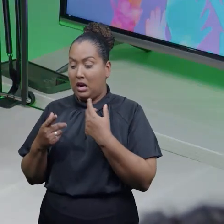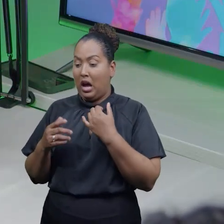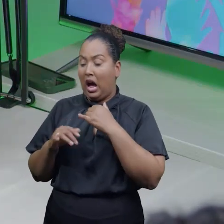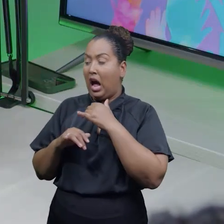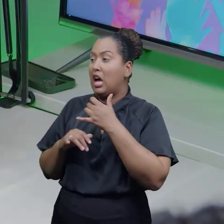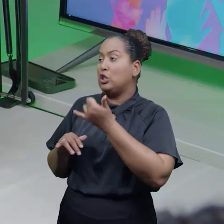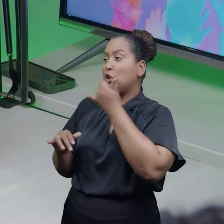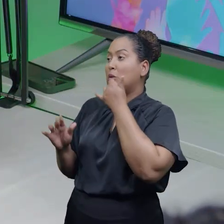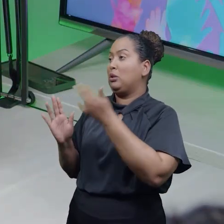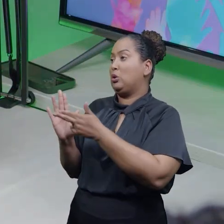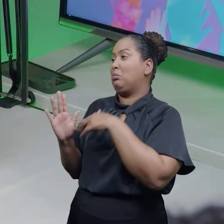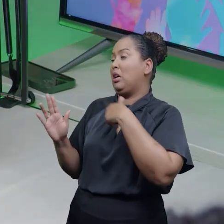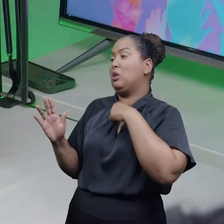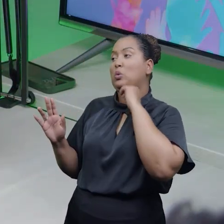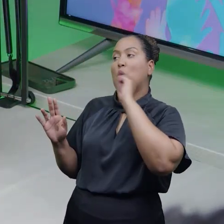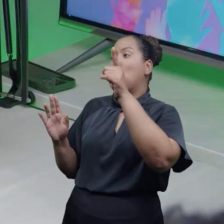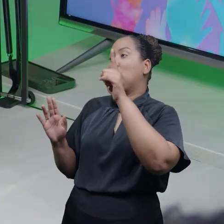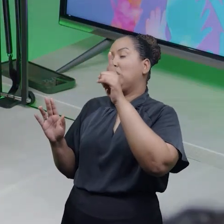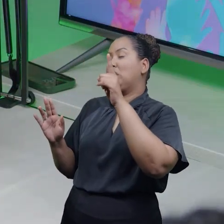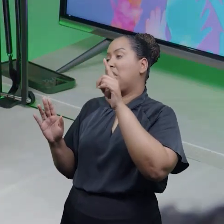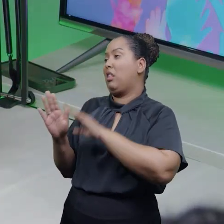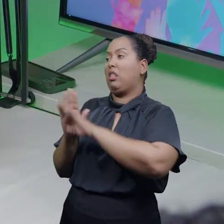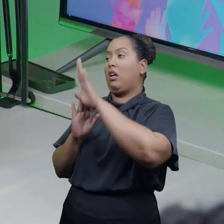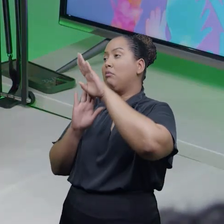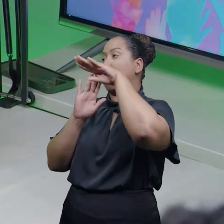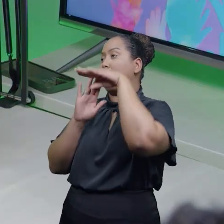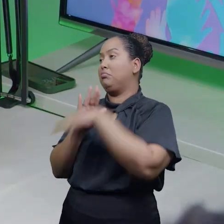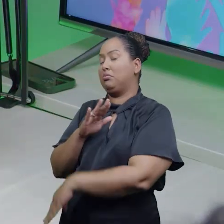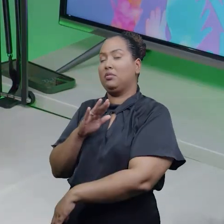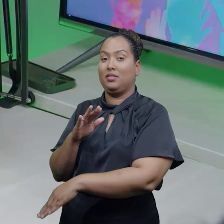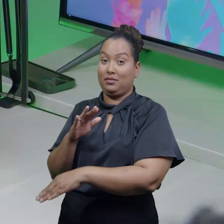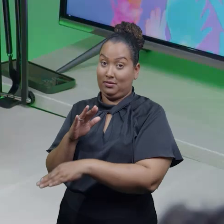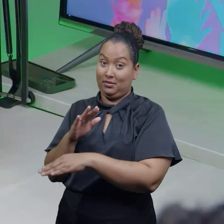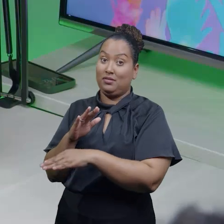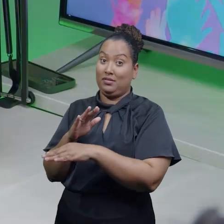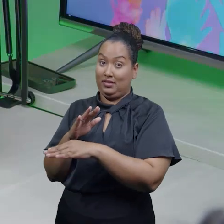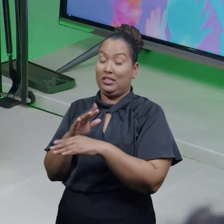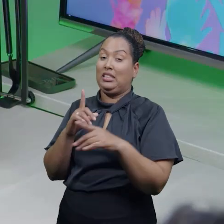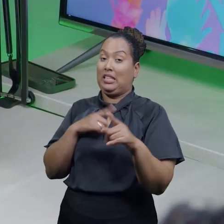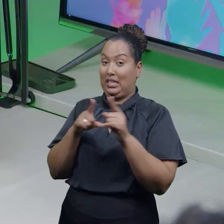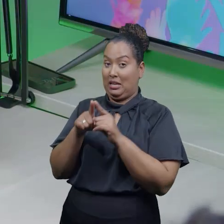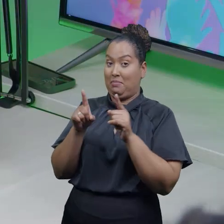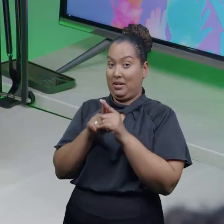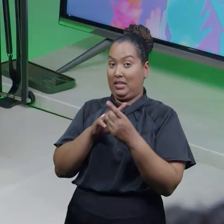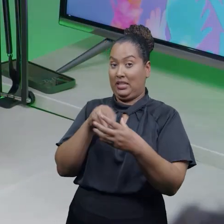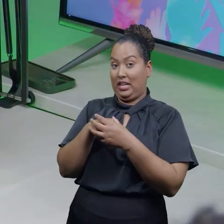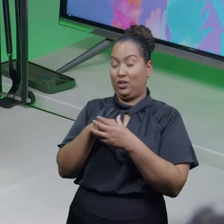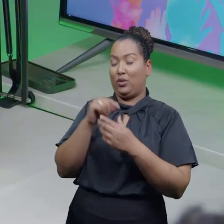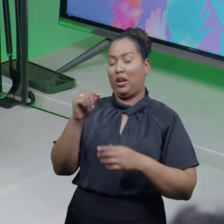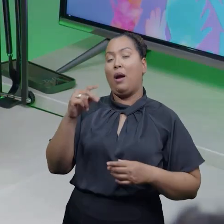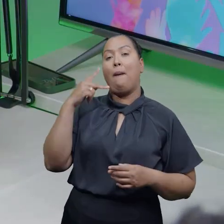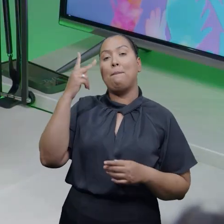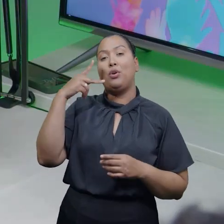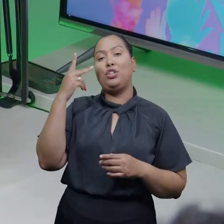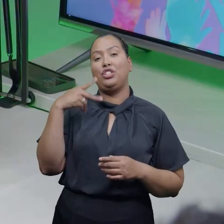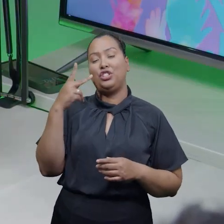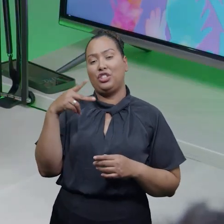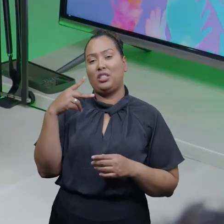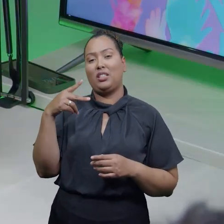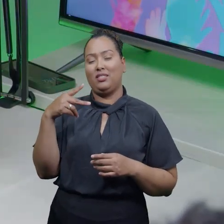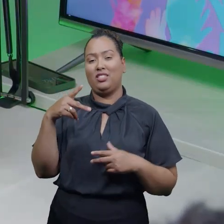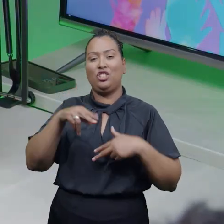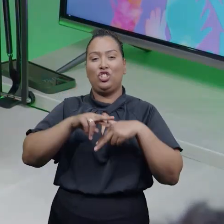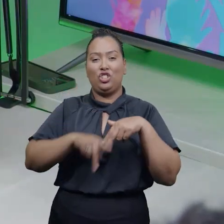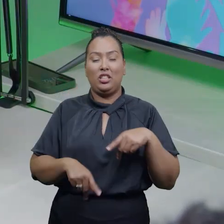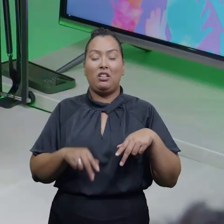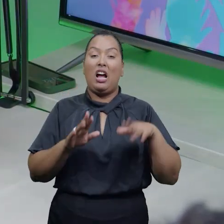aquela cidade menor, para dizer que fracassou. E aí a gente tem também uma intersecção de política de gênero aí. E ele acaba ficando